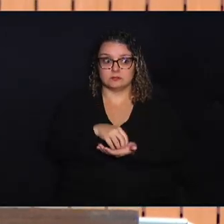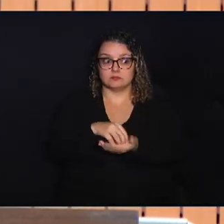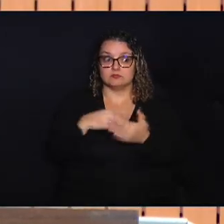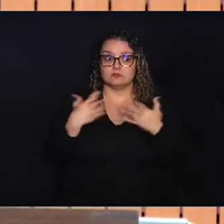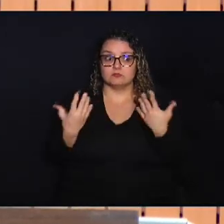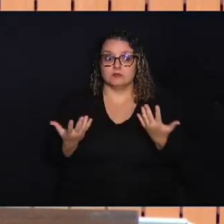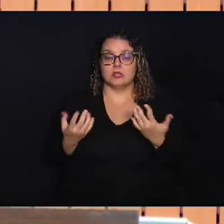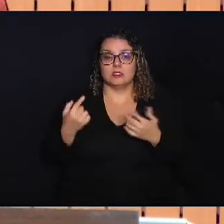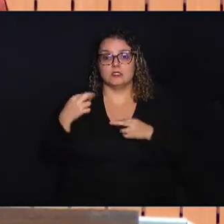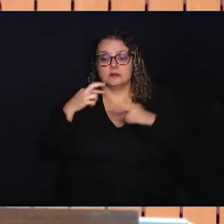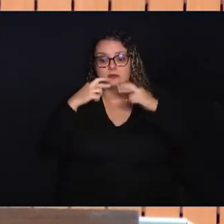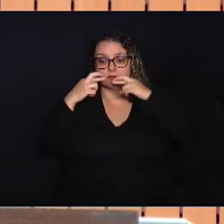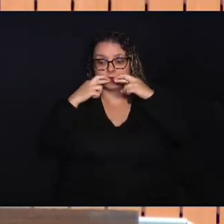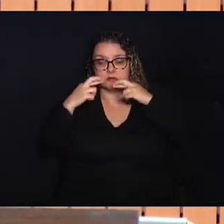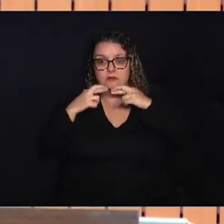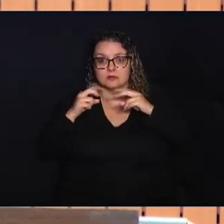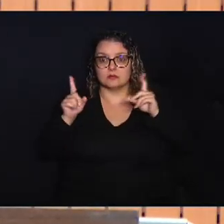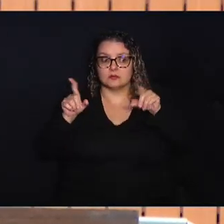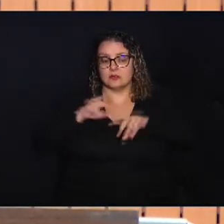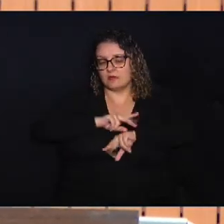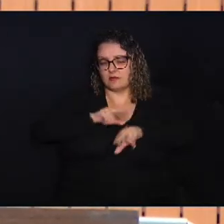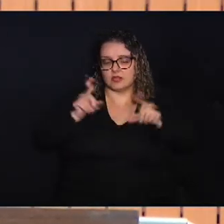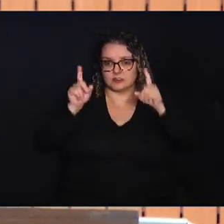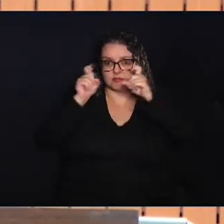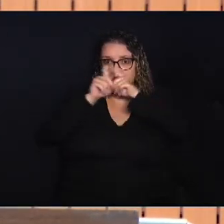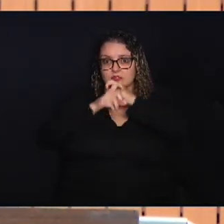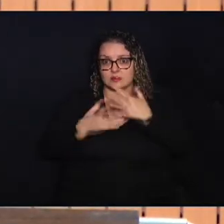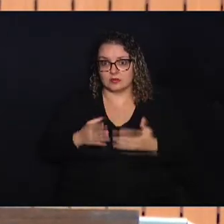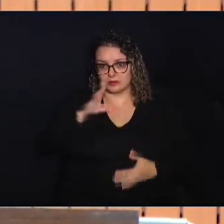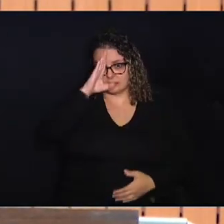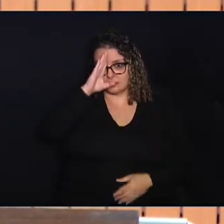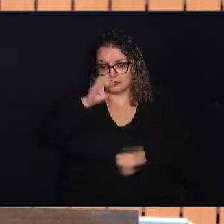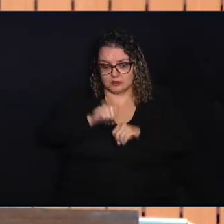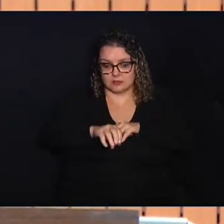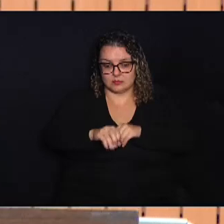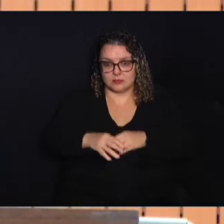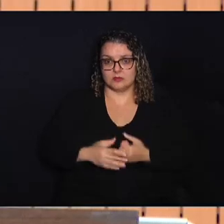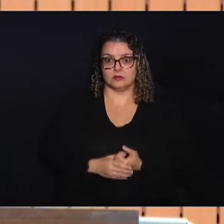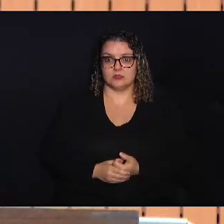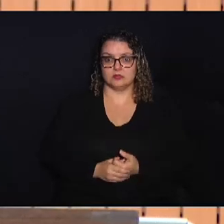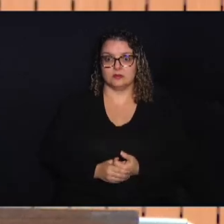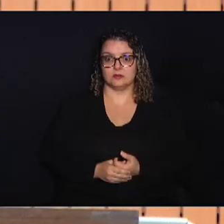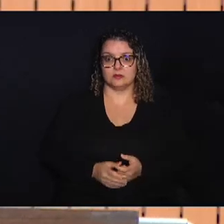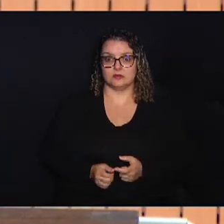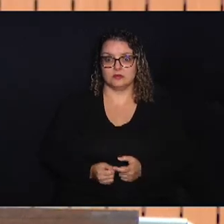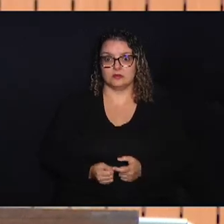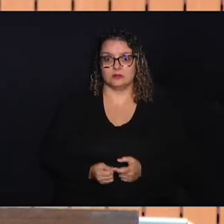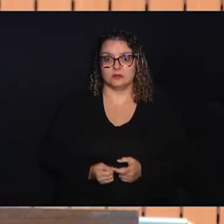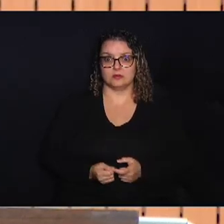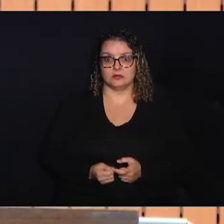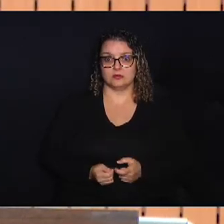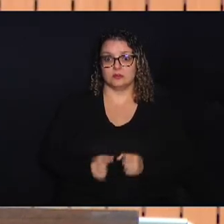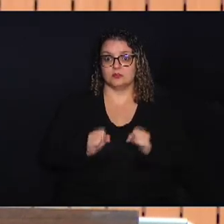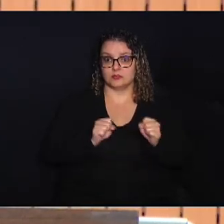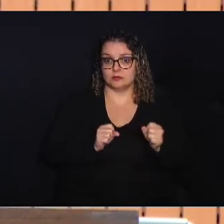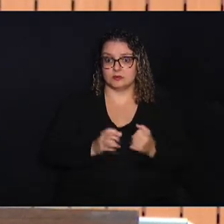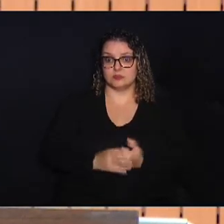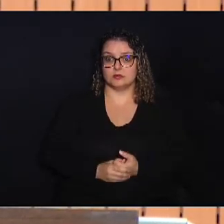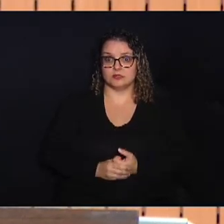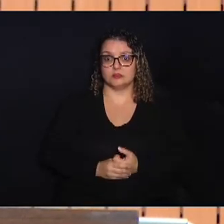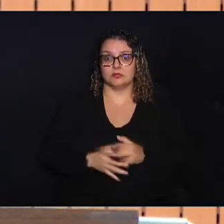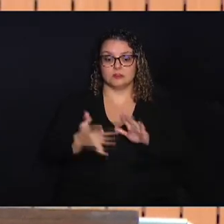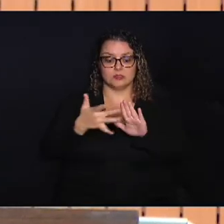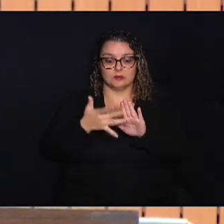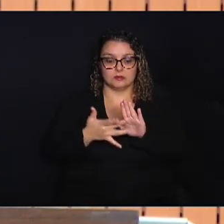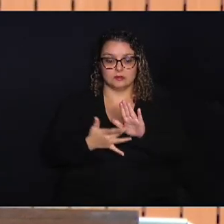gente verifica muita dificuldade, principalmente dos educadores, de poder pautar